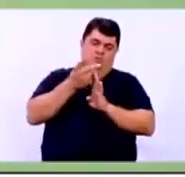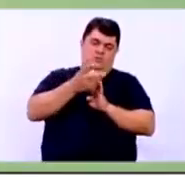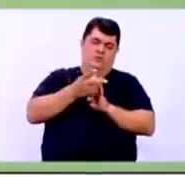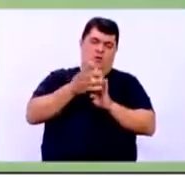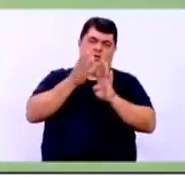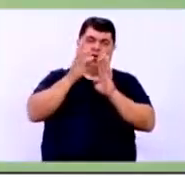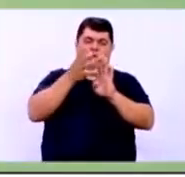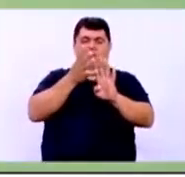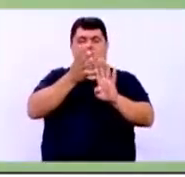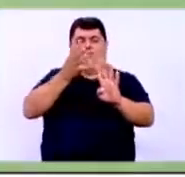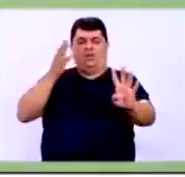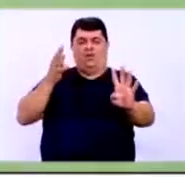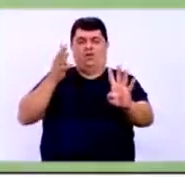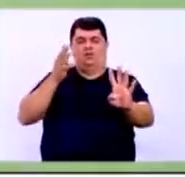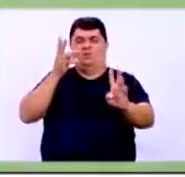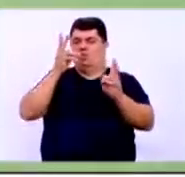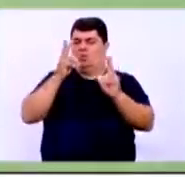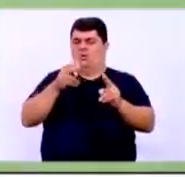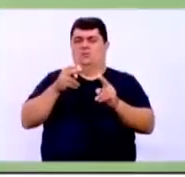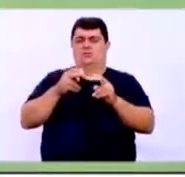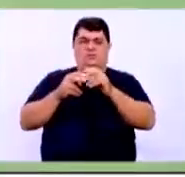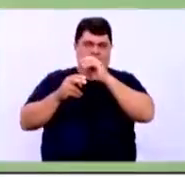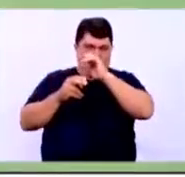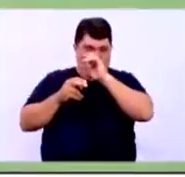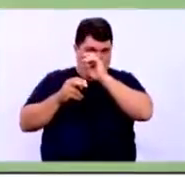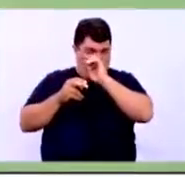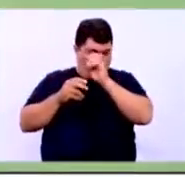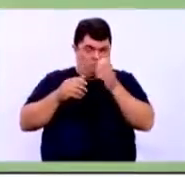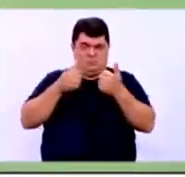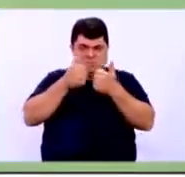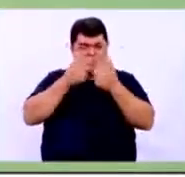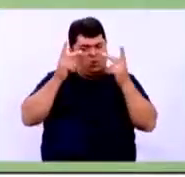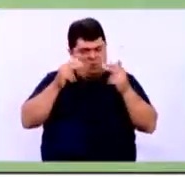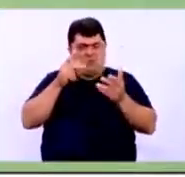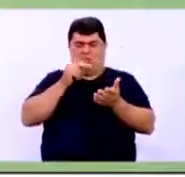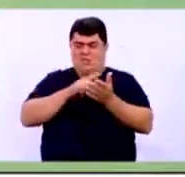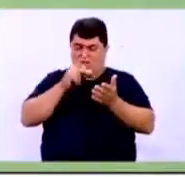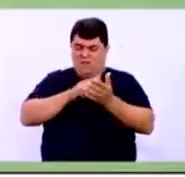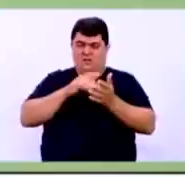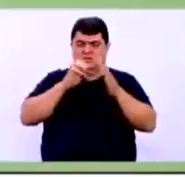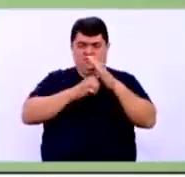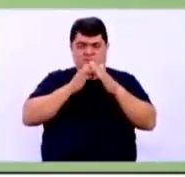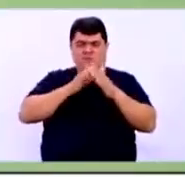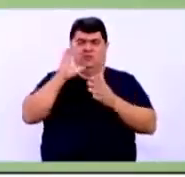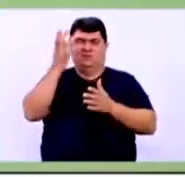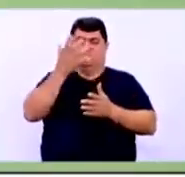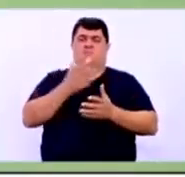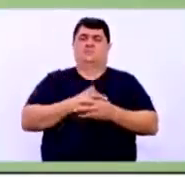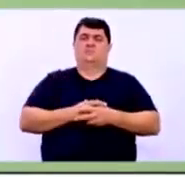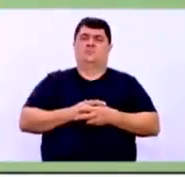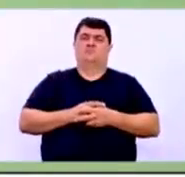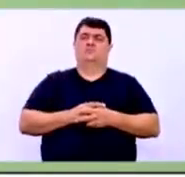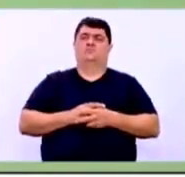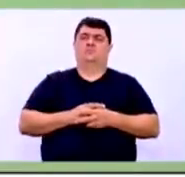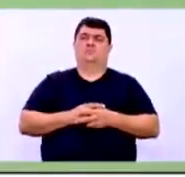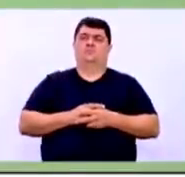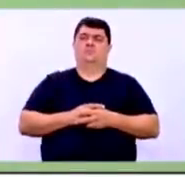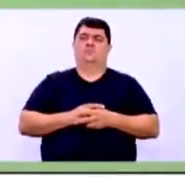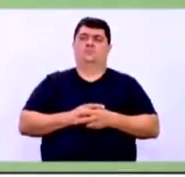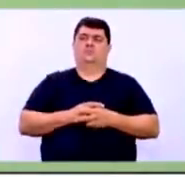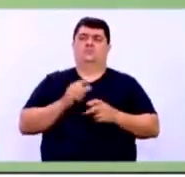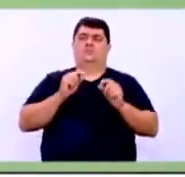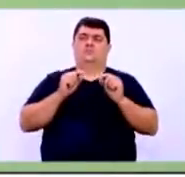últimas compras. Portanto, mais próximo do real, enquanto o CMV será obtido pelos preços mais antigos, certo? O